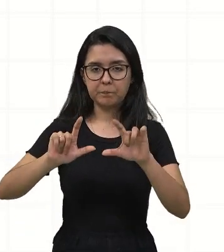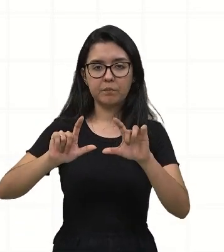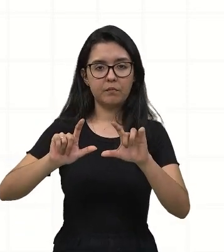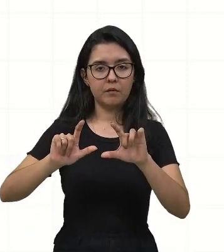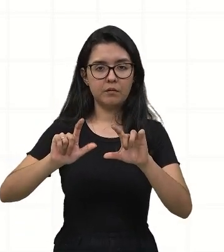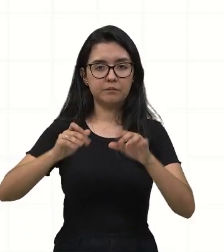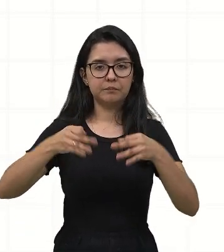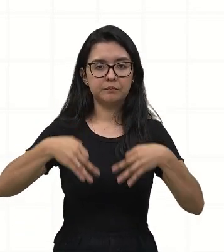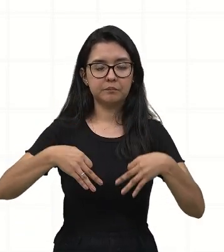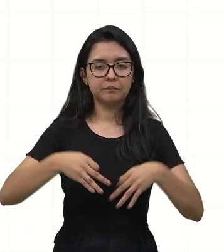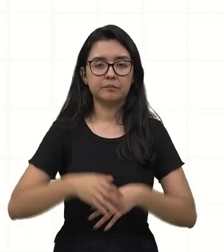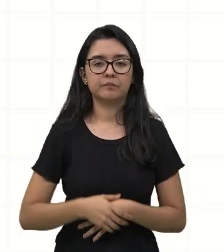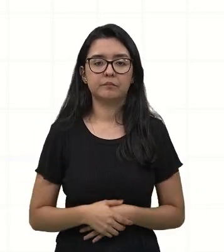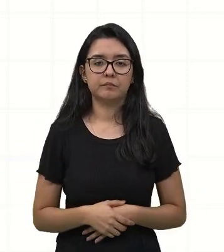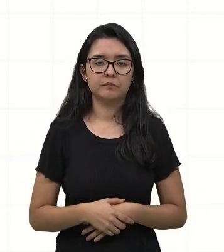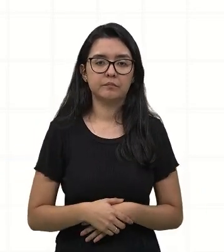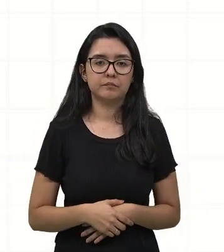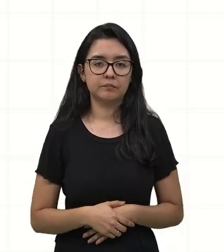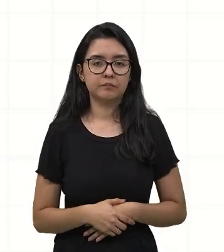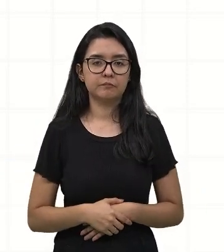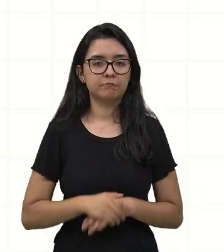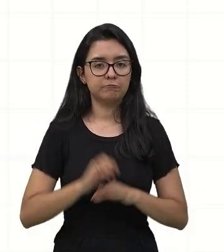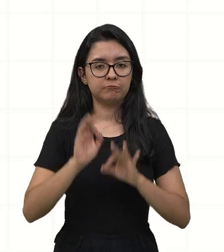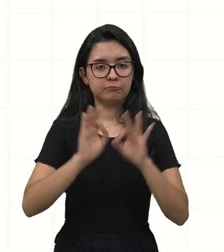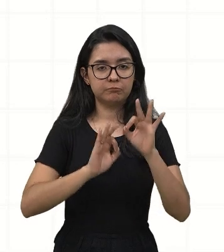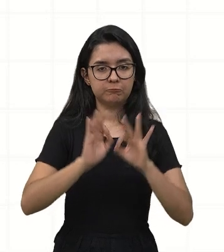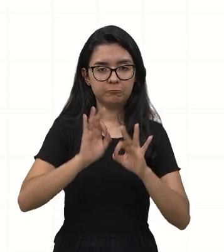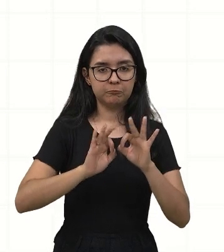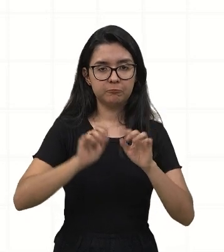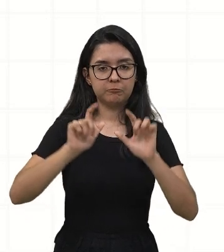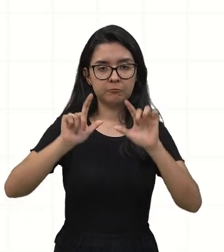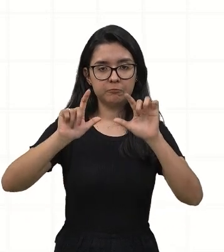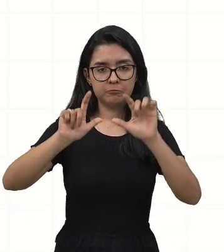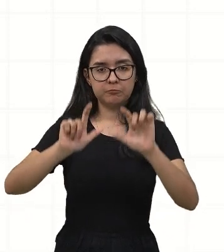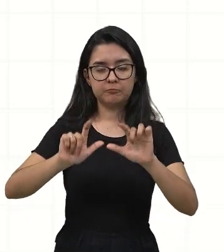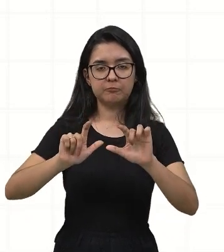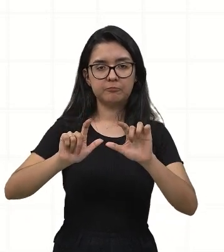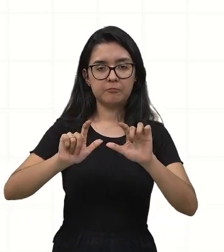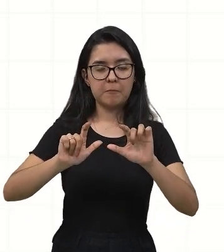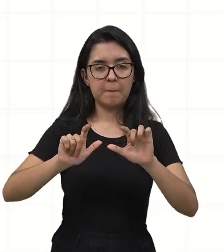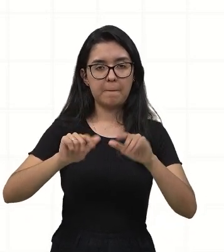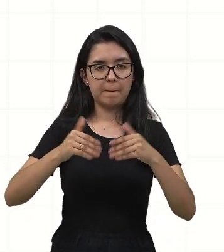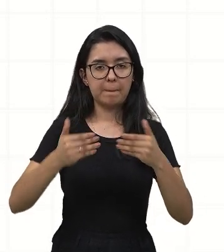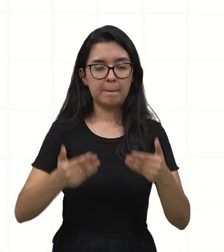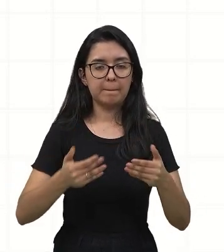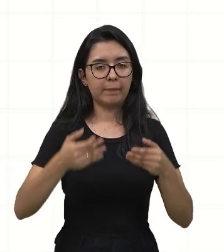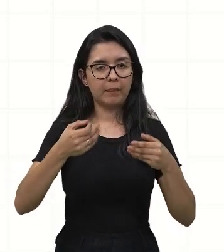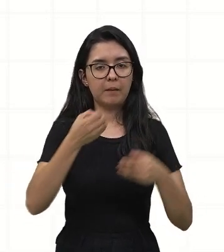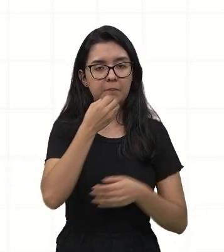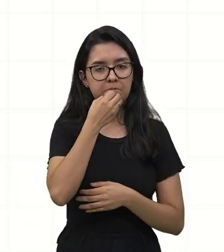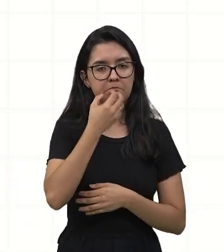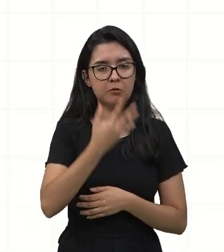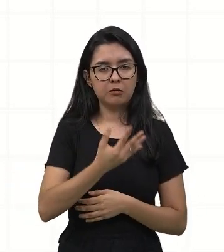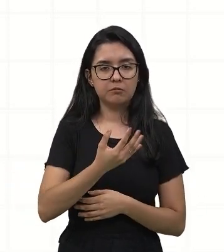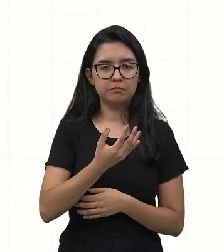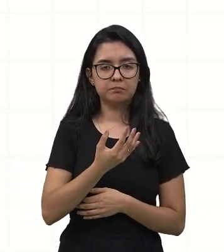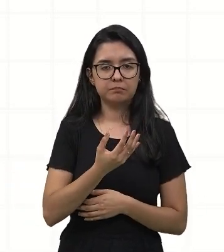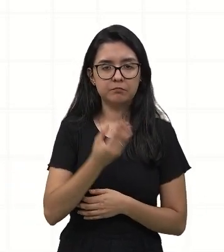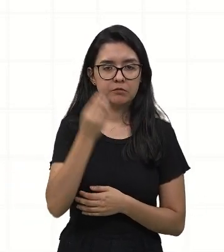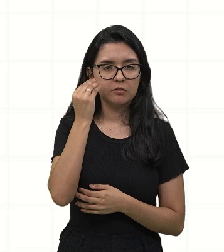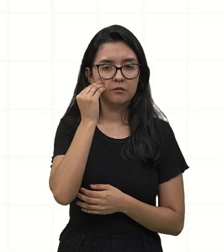ó. Vamos tentar aqui da melhor maneira possível. Acho que tá bom aqui. Vamos conferir